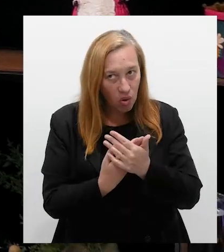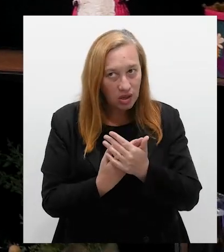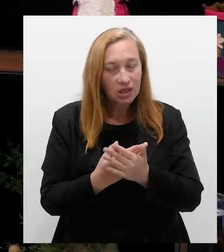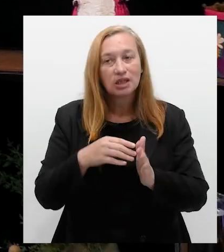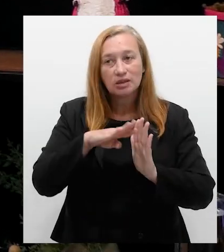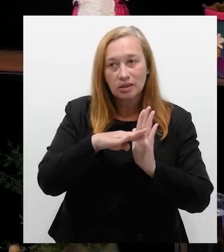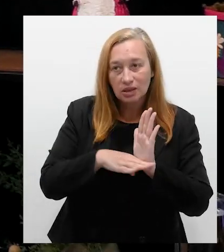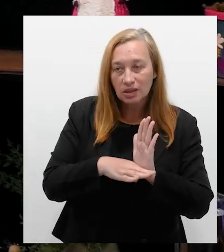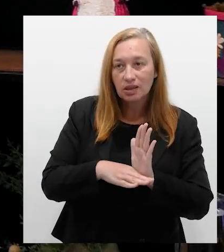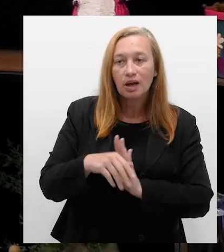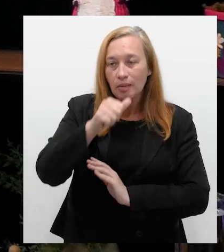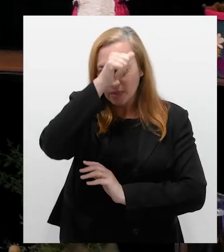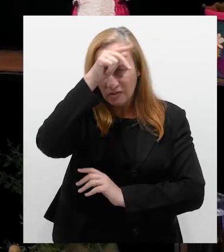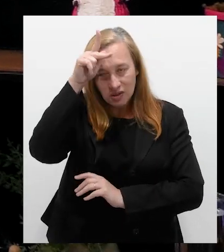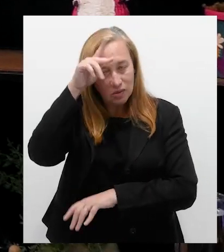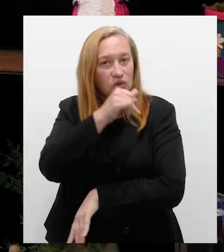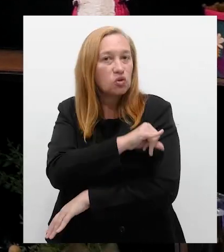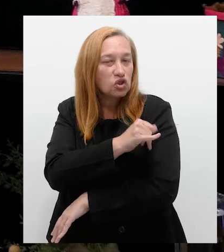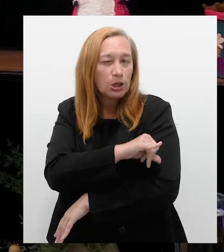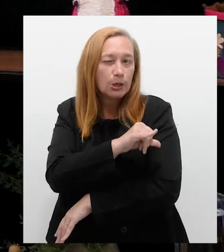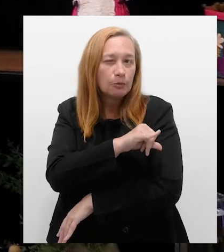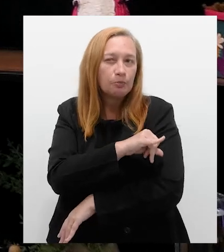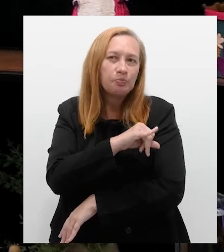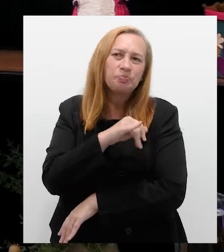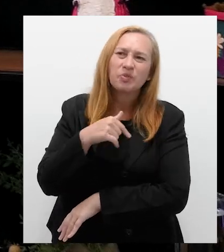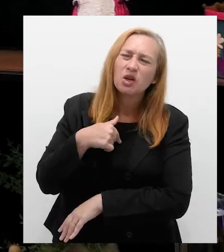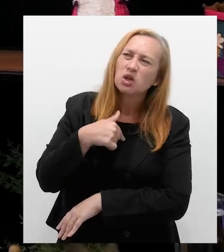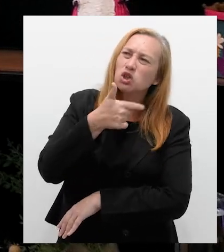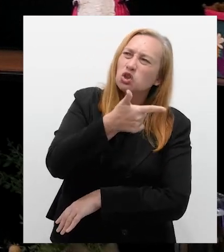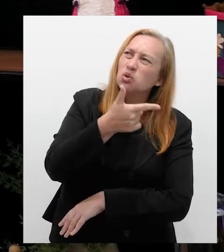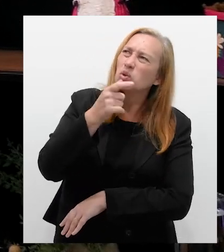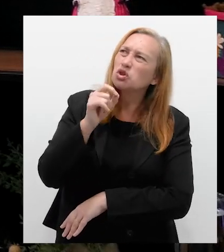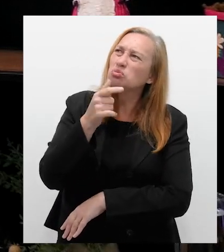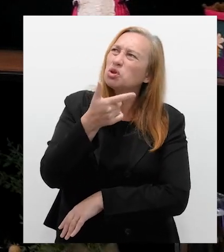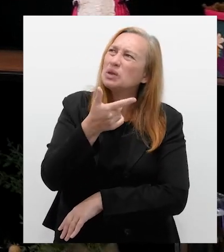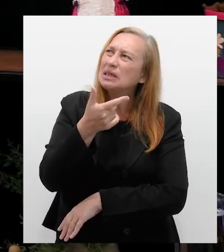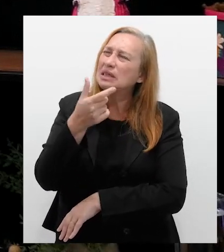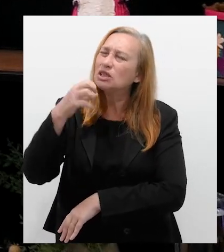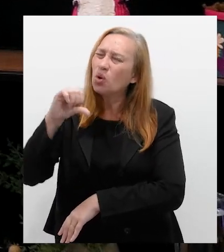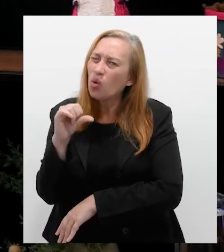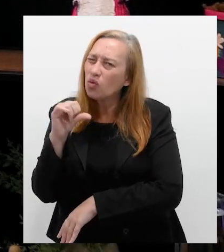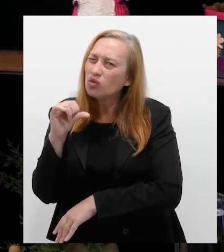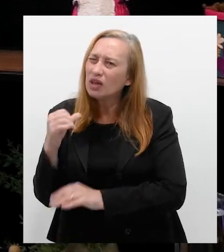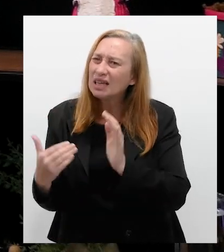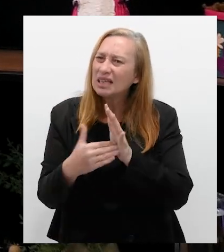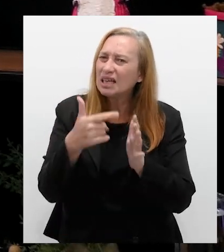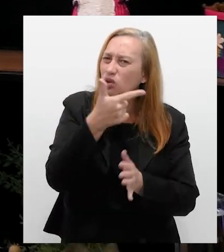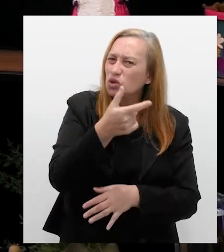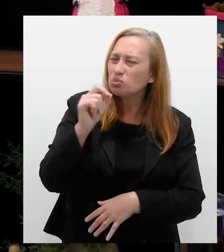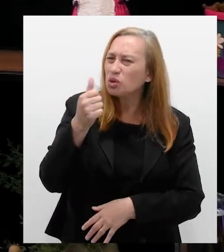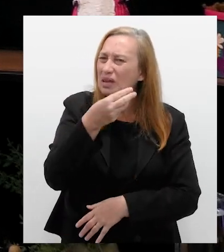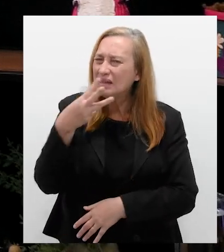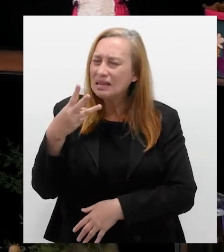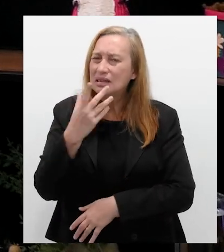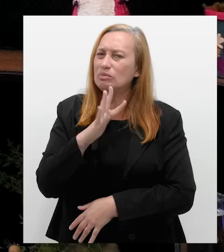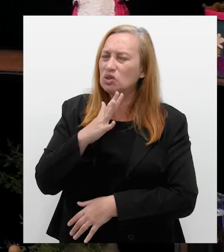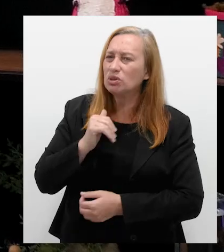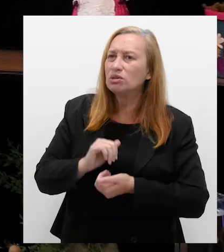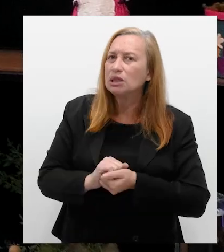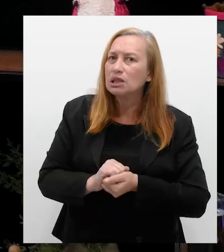que tinha na Prefeitura do Rio de Janeiro. Atuei de 2009 até 2013, mais ou